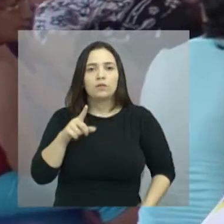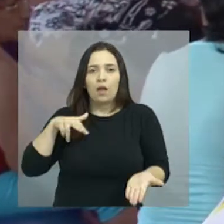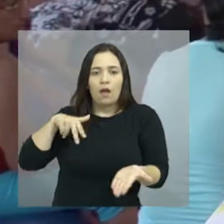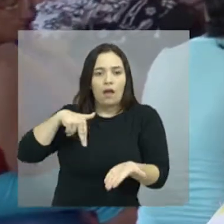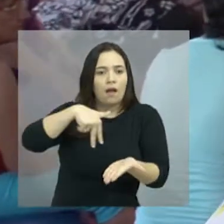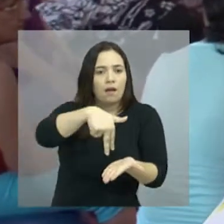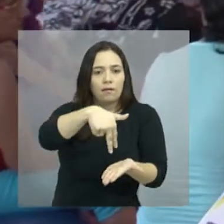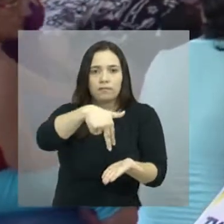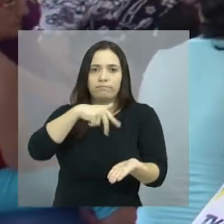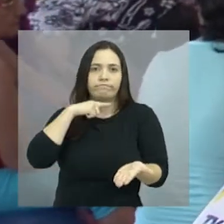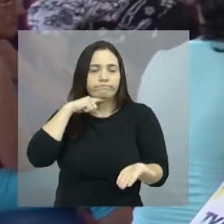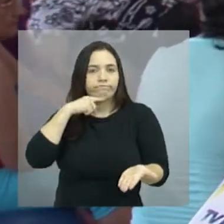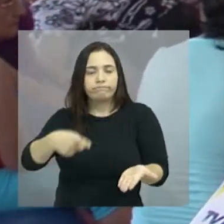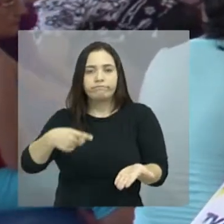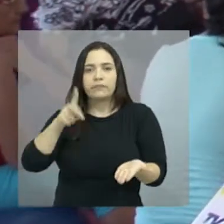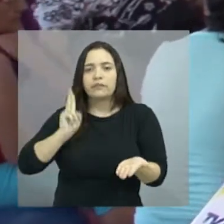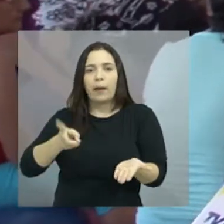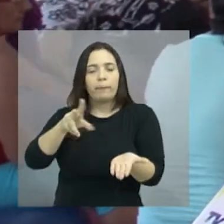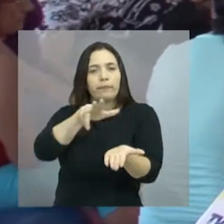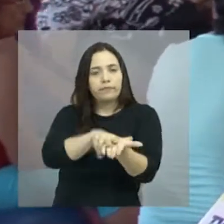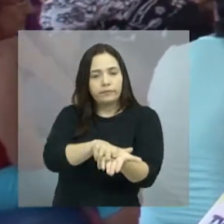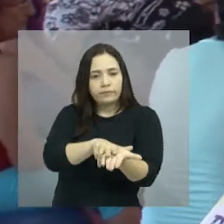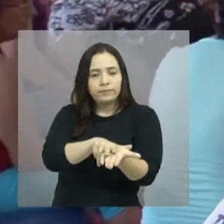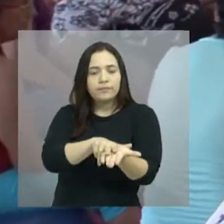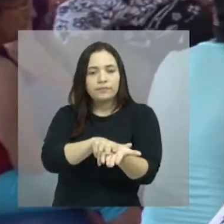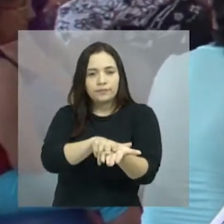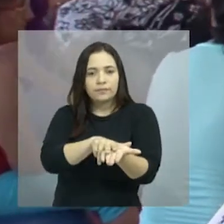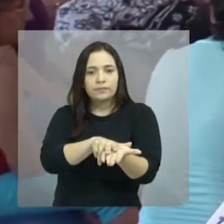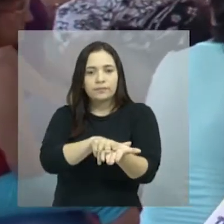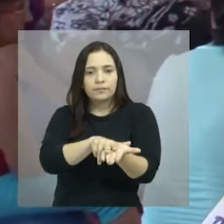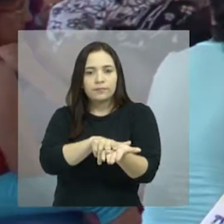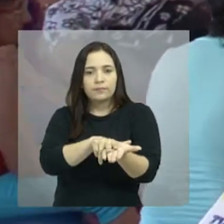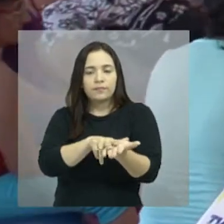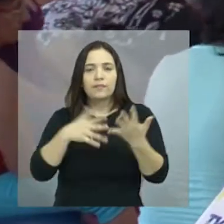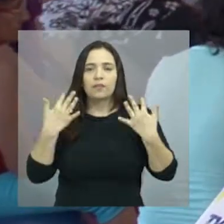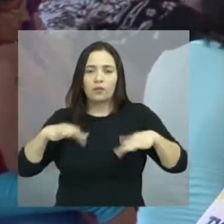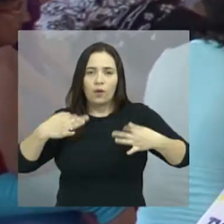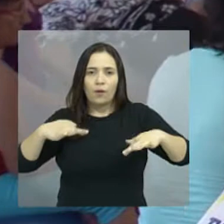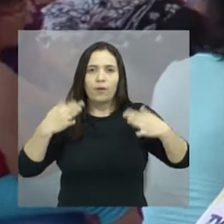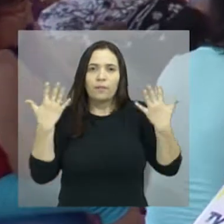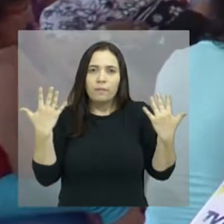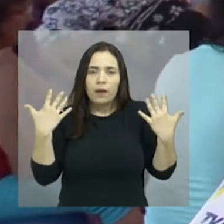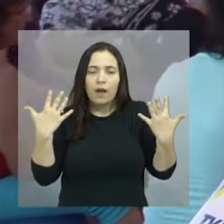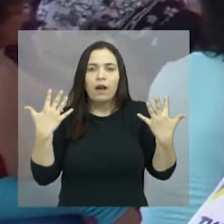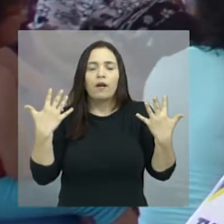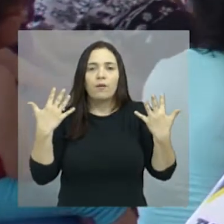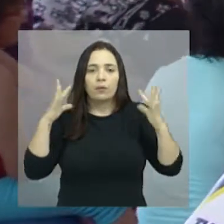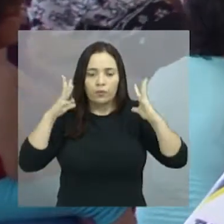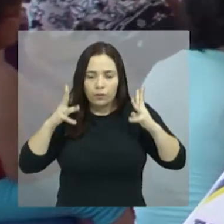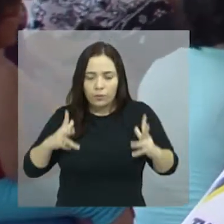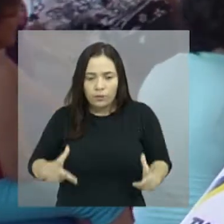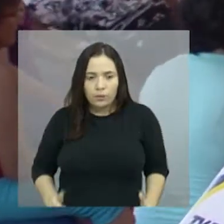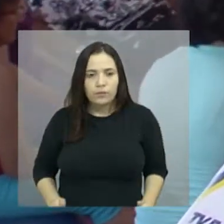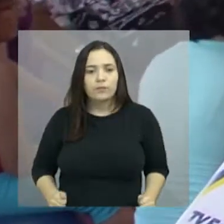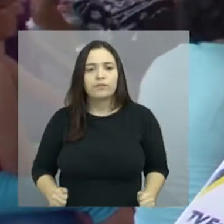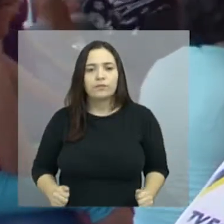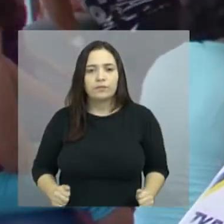no chão, entendeu? Nas mãos você não conseguia nem pegar nada.